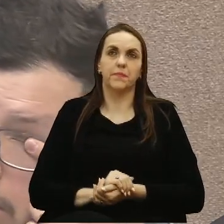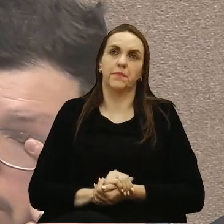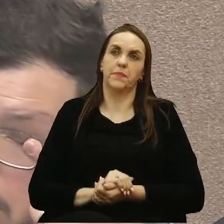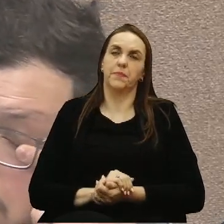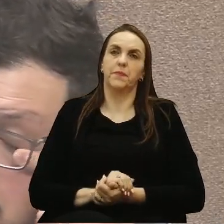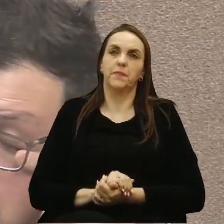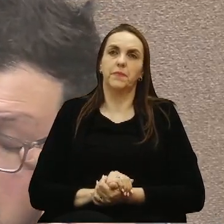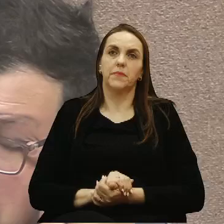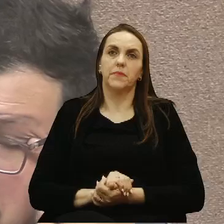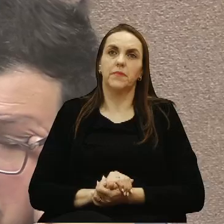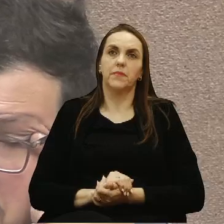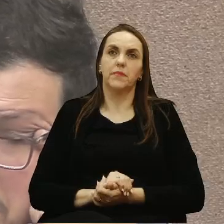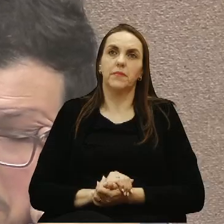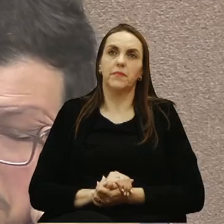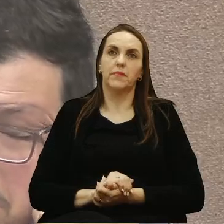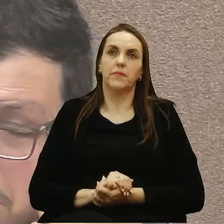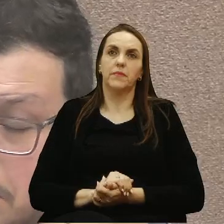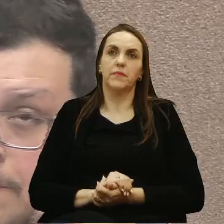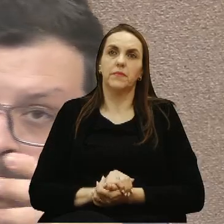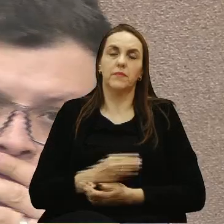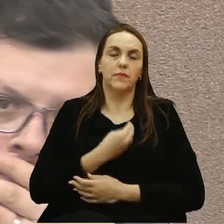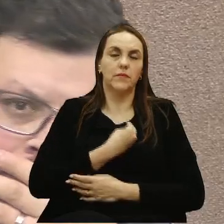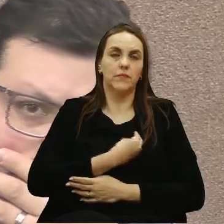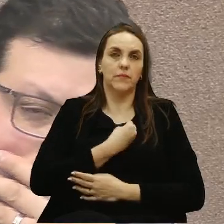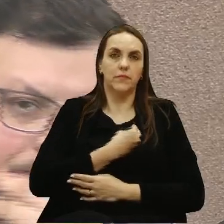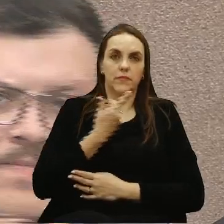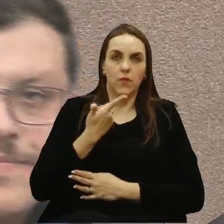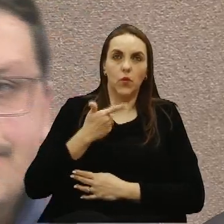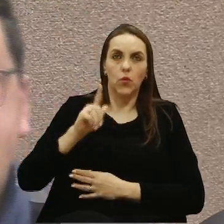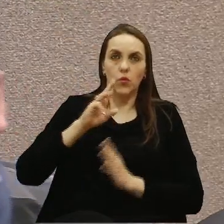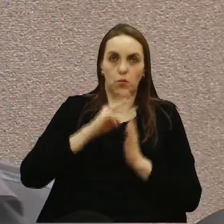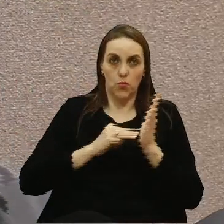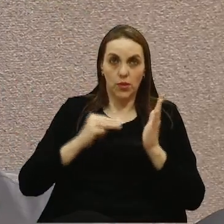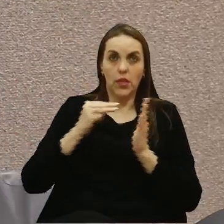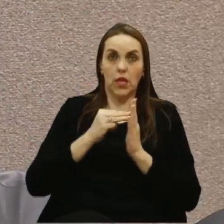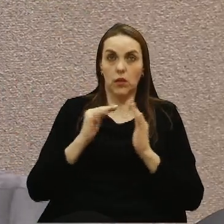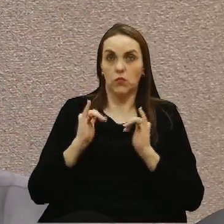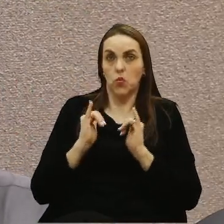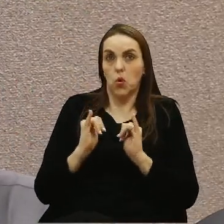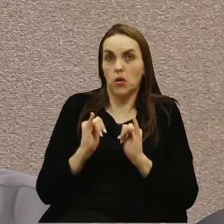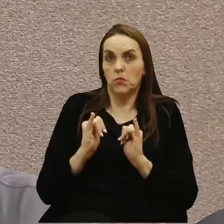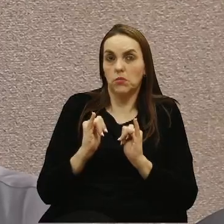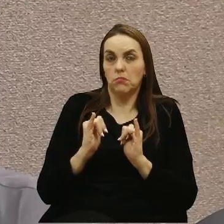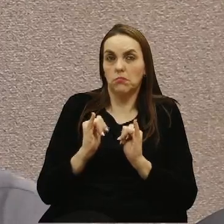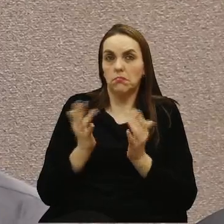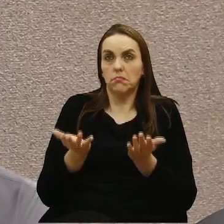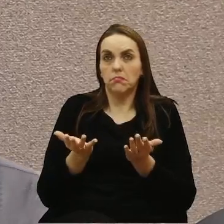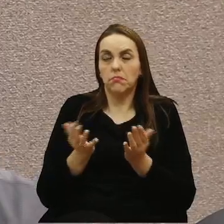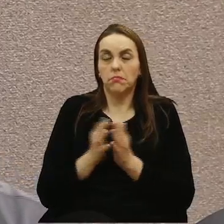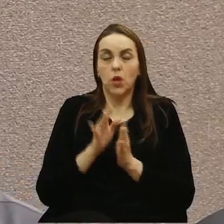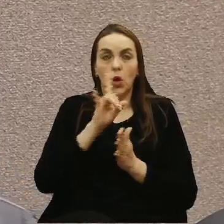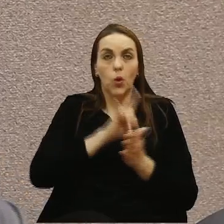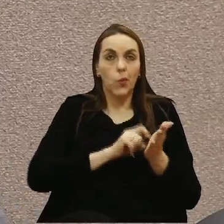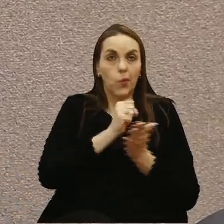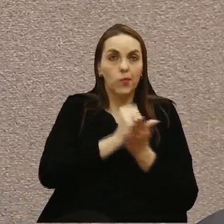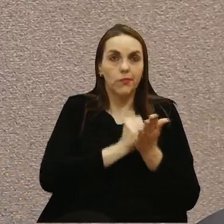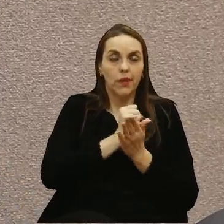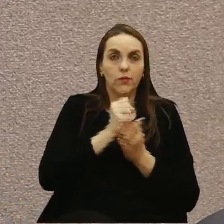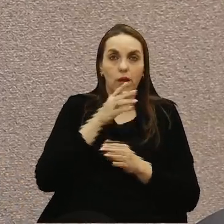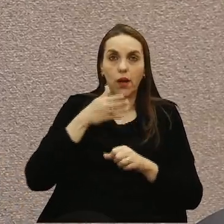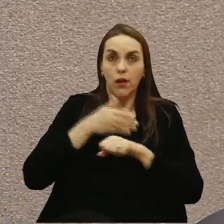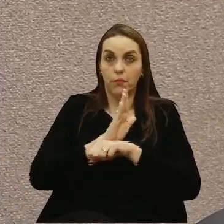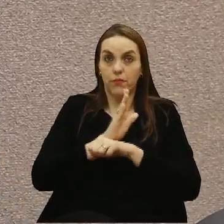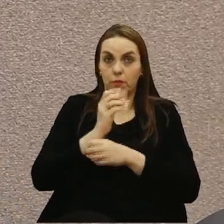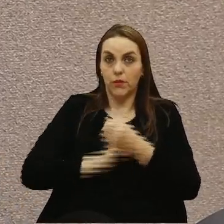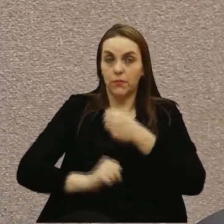Tá. Existem outros modelos de ônibus. No contrato que foi aprovado ano passado,